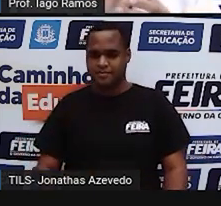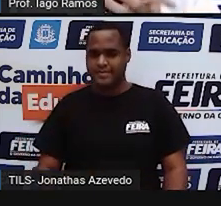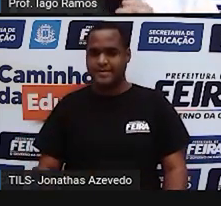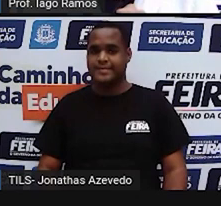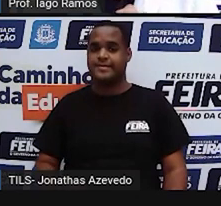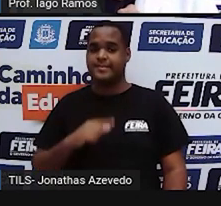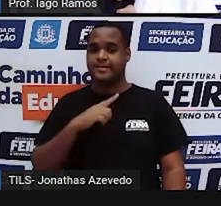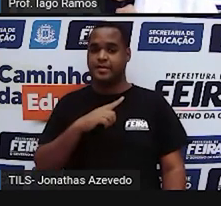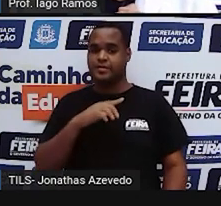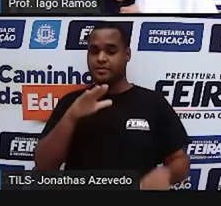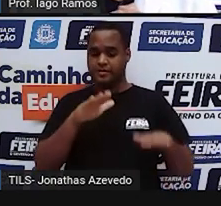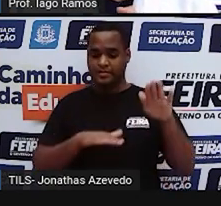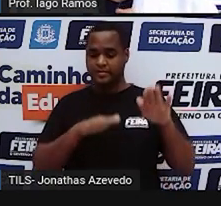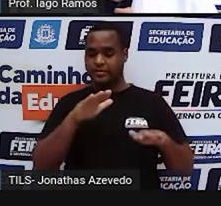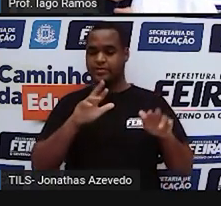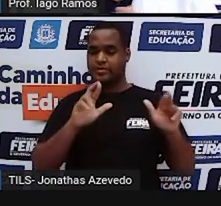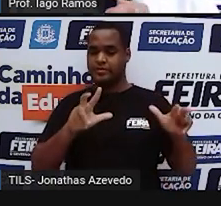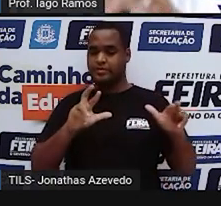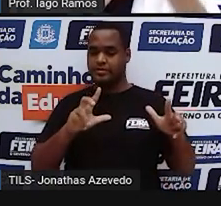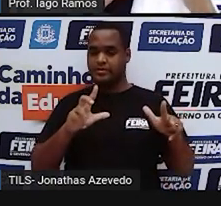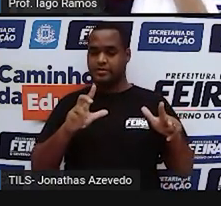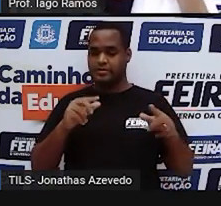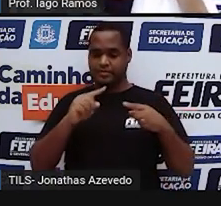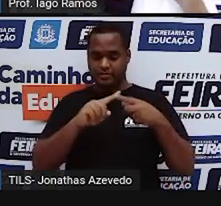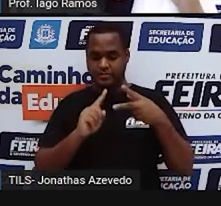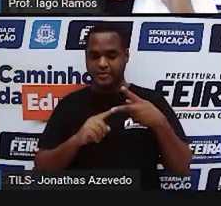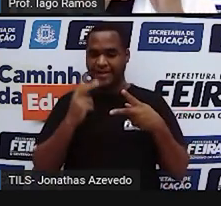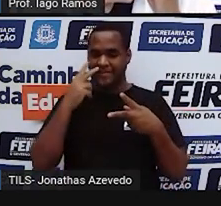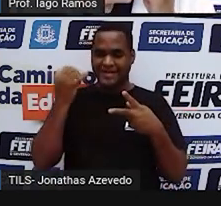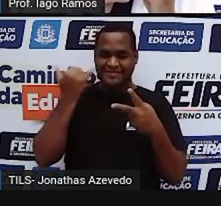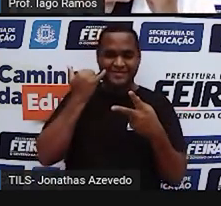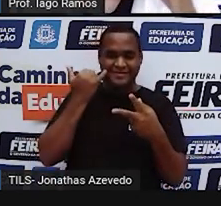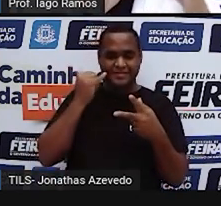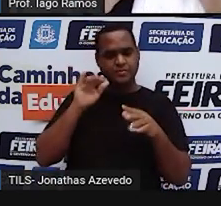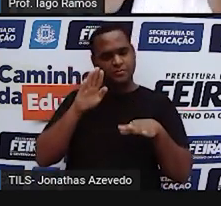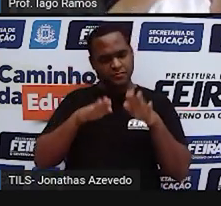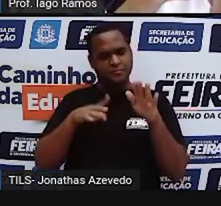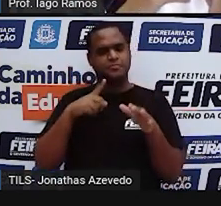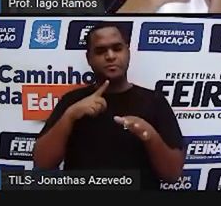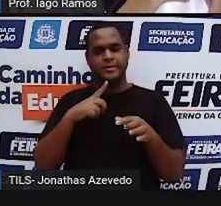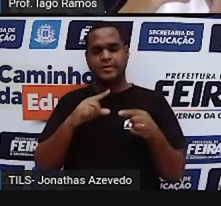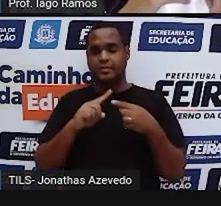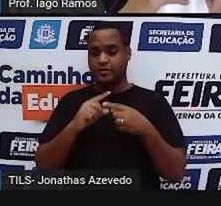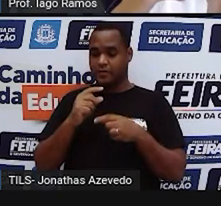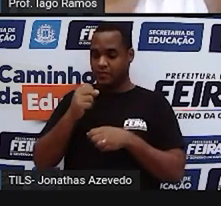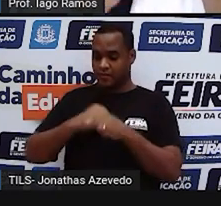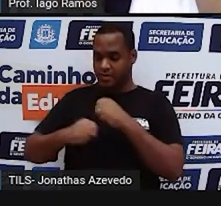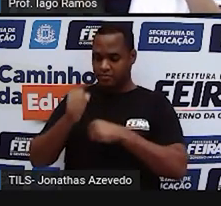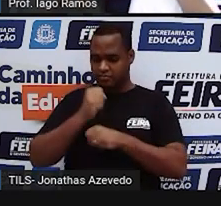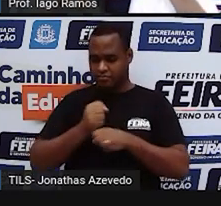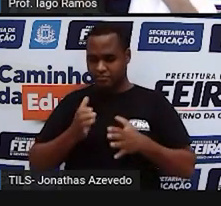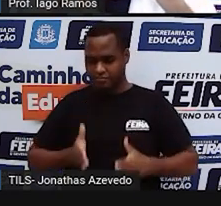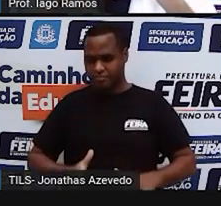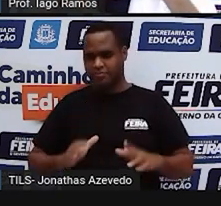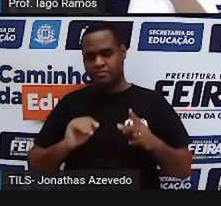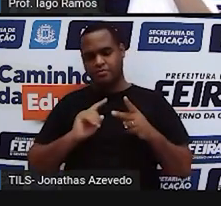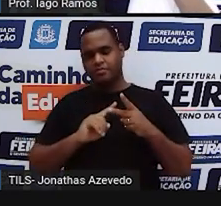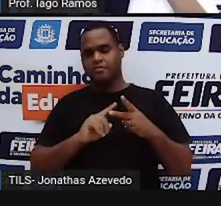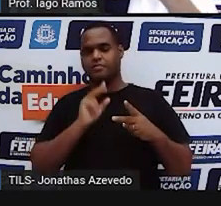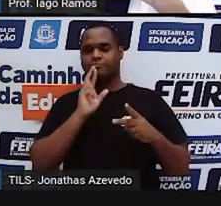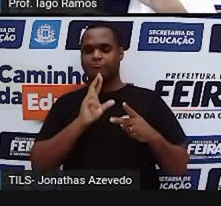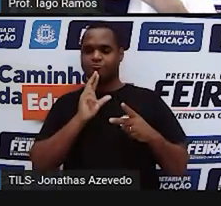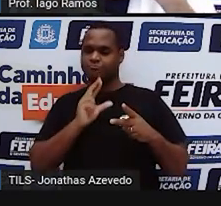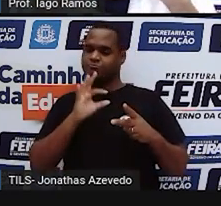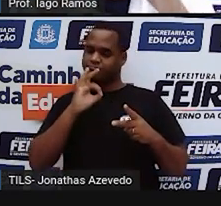uma variação entre essas duas informações essas duas informações variam o ano de nascimento e o resultado